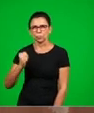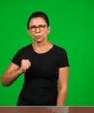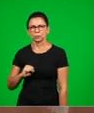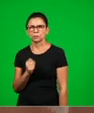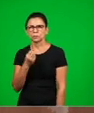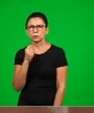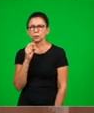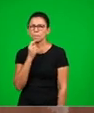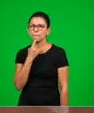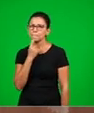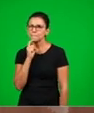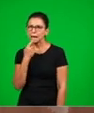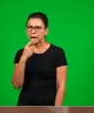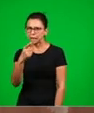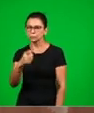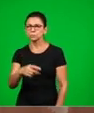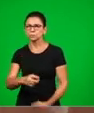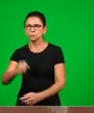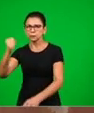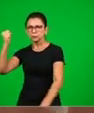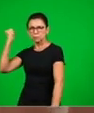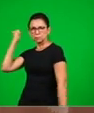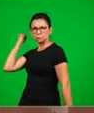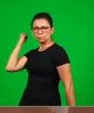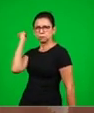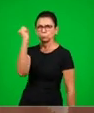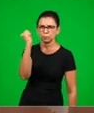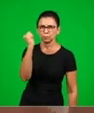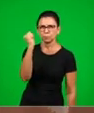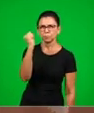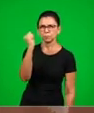você podia lançar uma lança, o que era